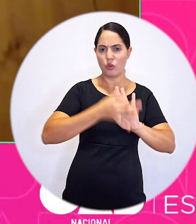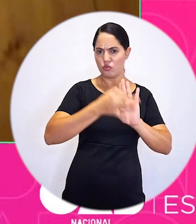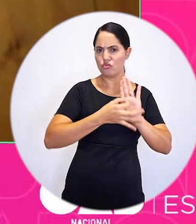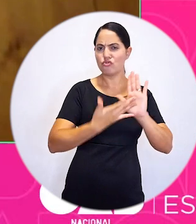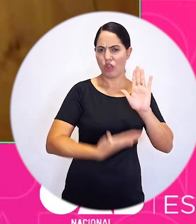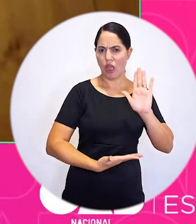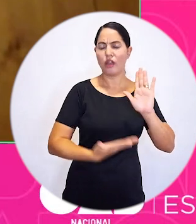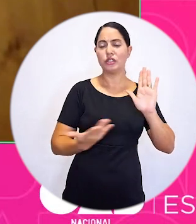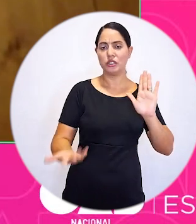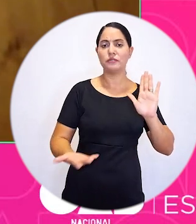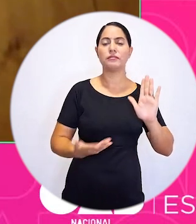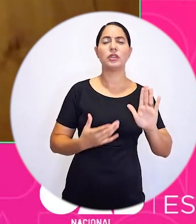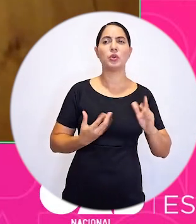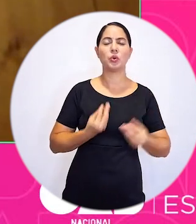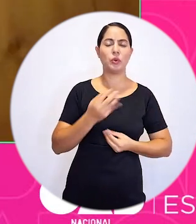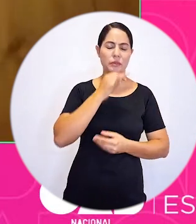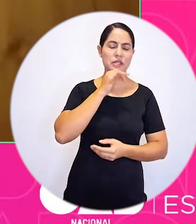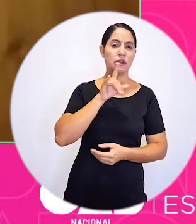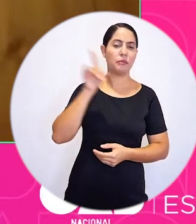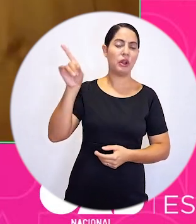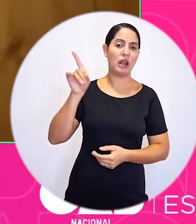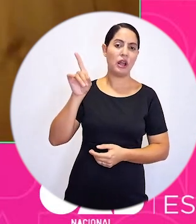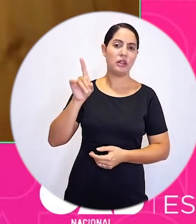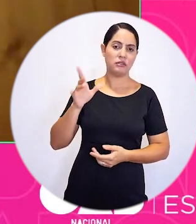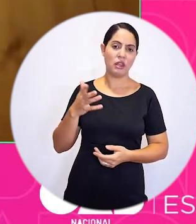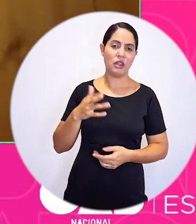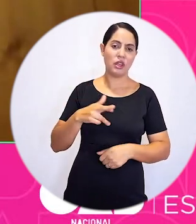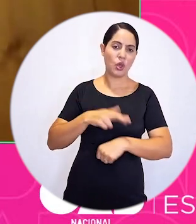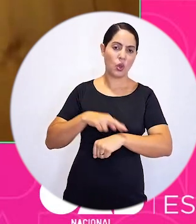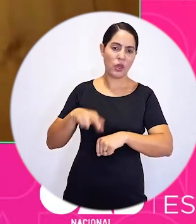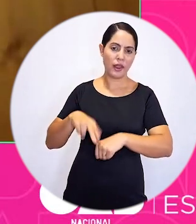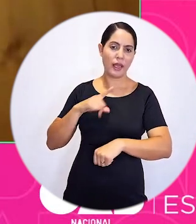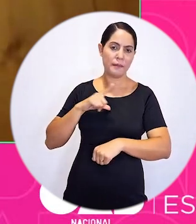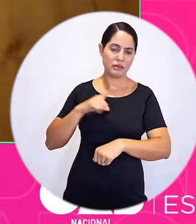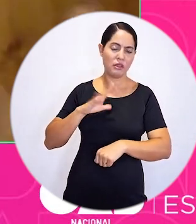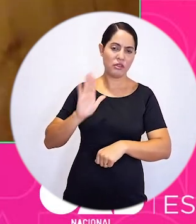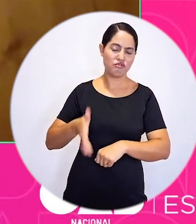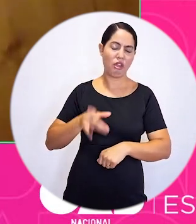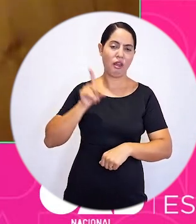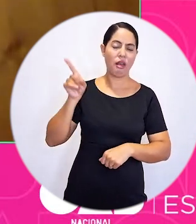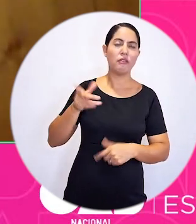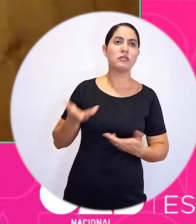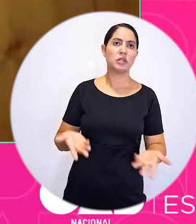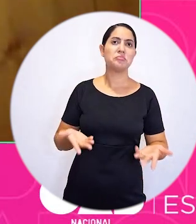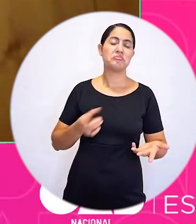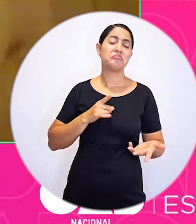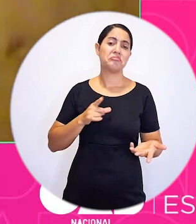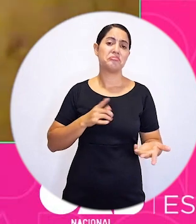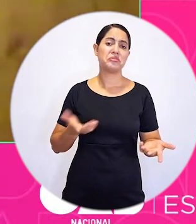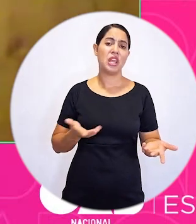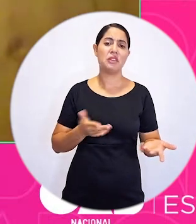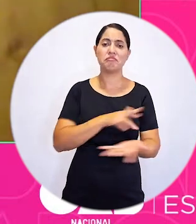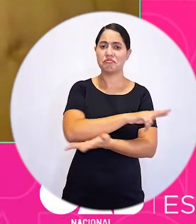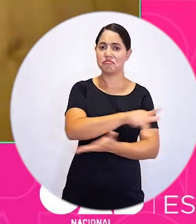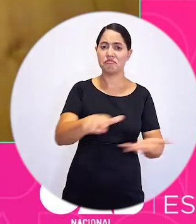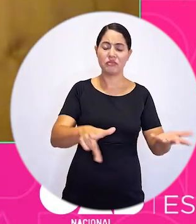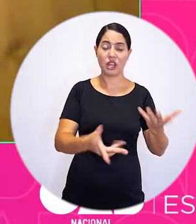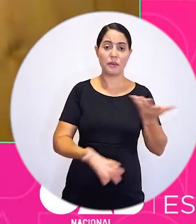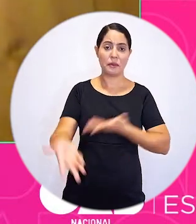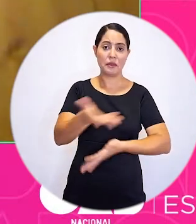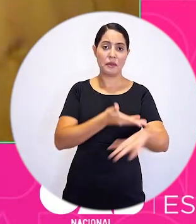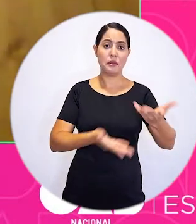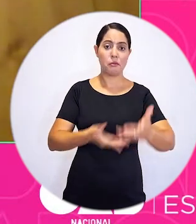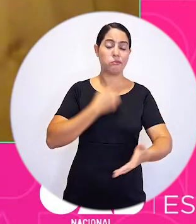como já existe no TJ Roraima. Você tem a realização para advocacia, principalmente